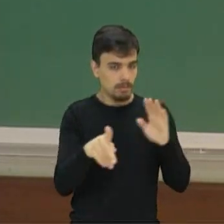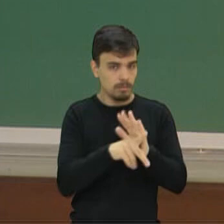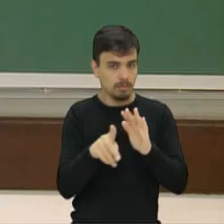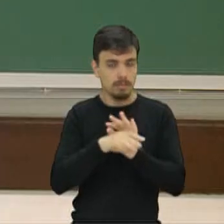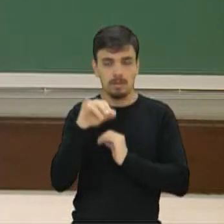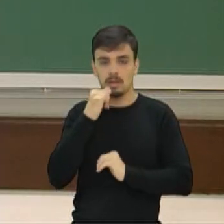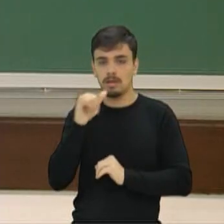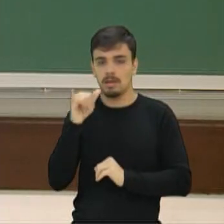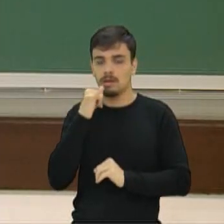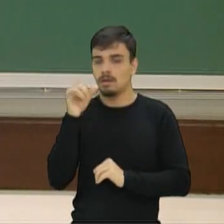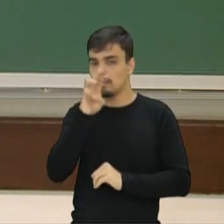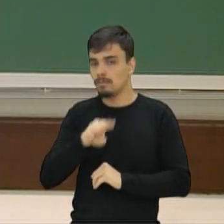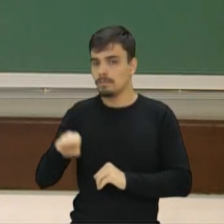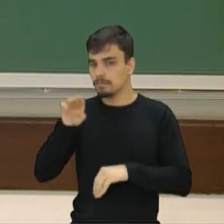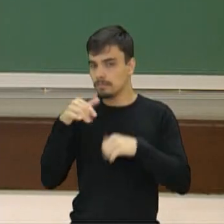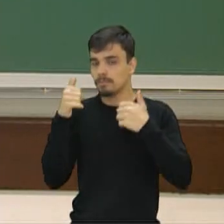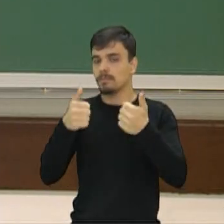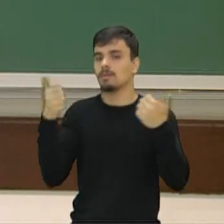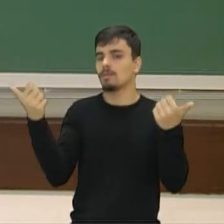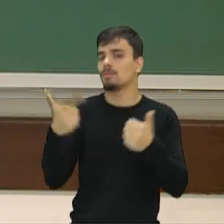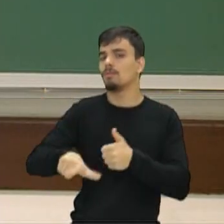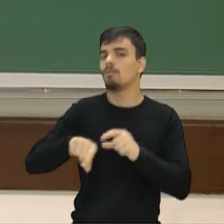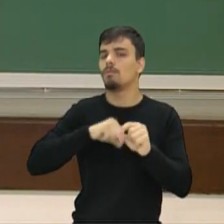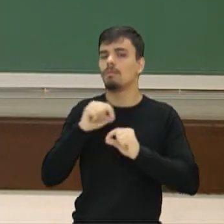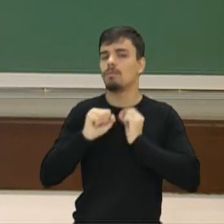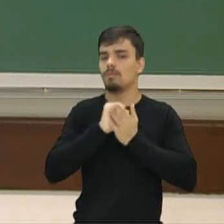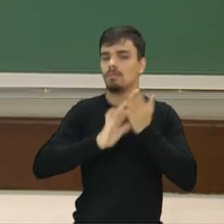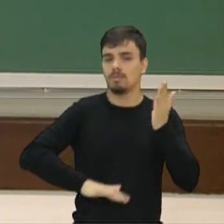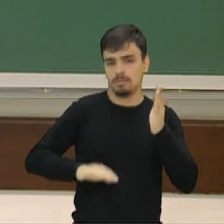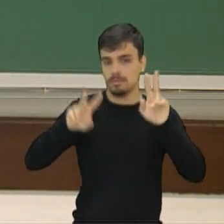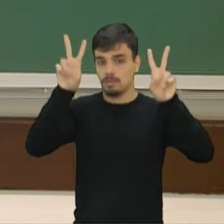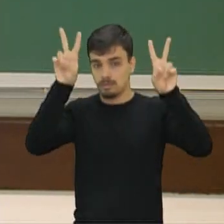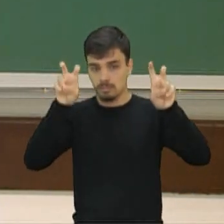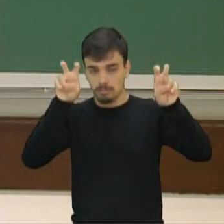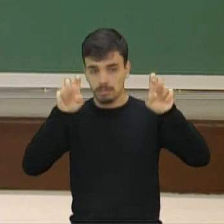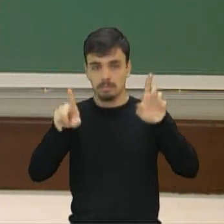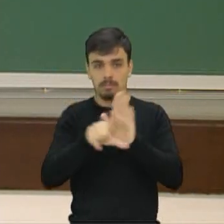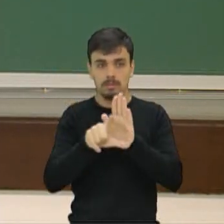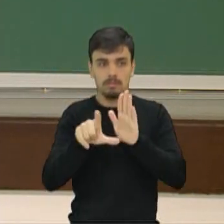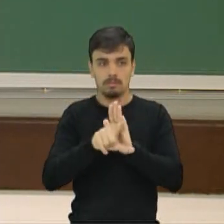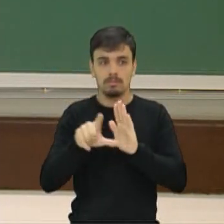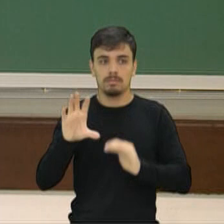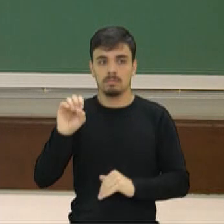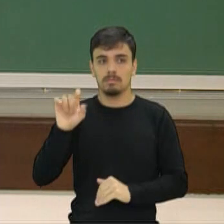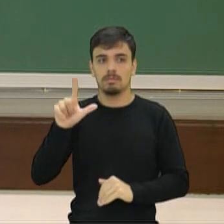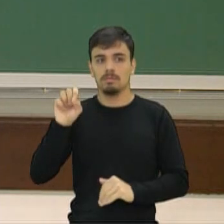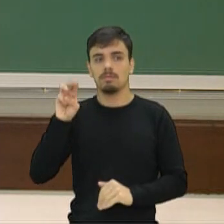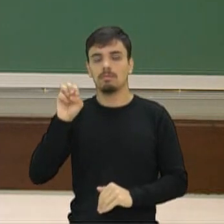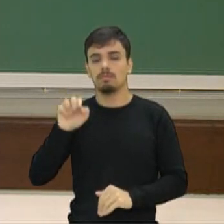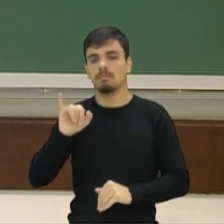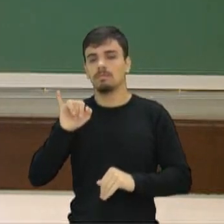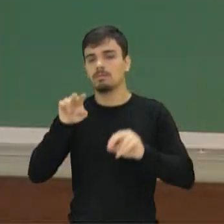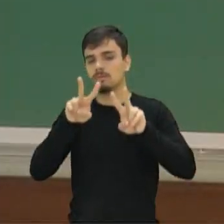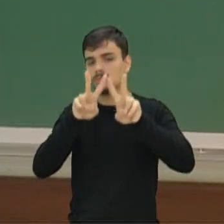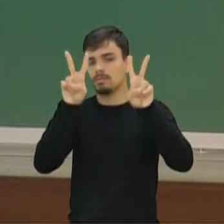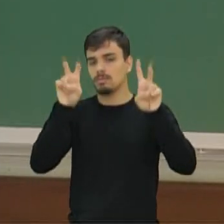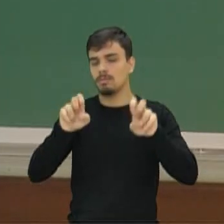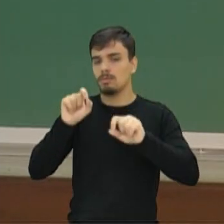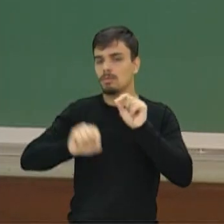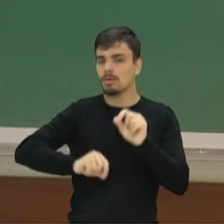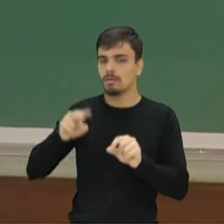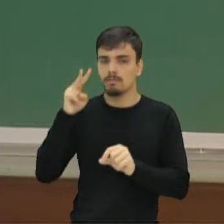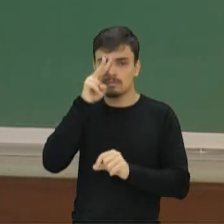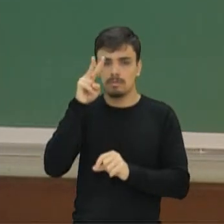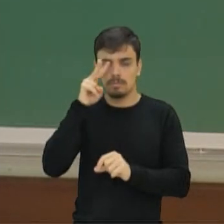eletrostática. E agora, mais um exercício sobre a lei de Coulomb, sobre a força elétrica. Nesse exercício, ele